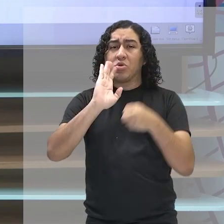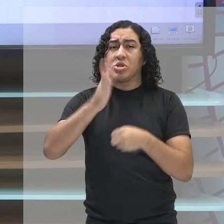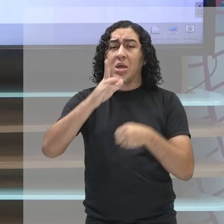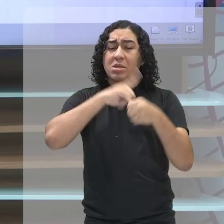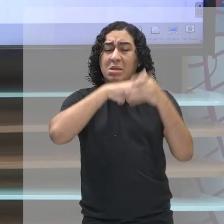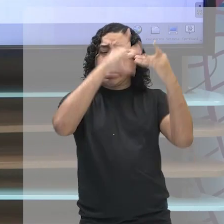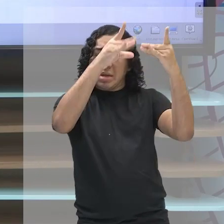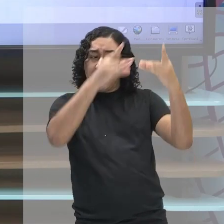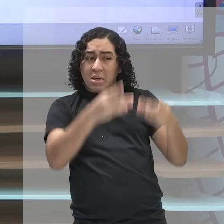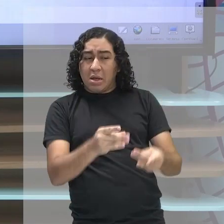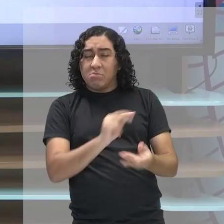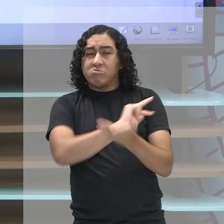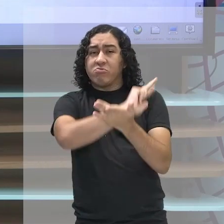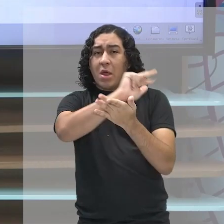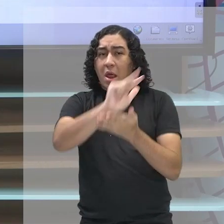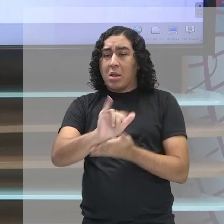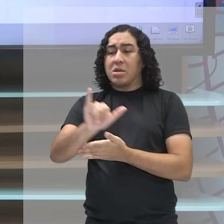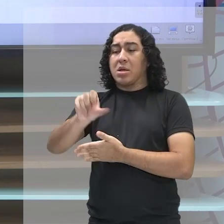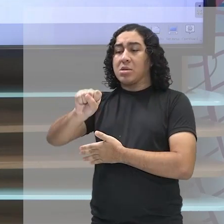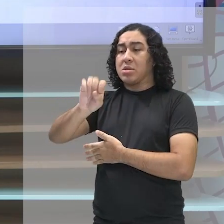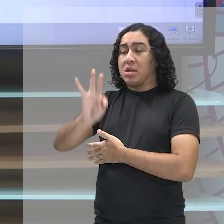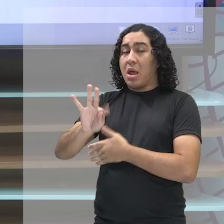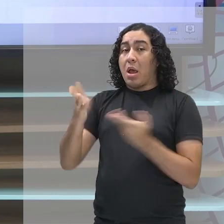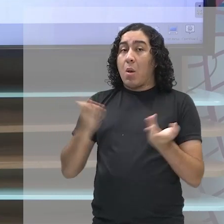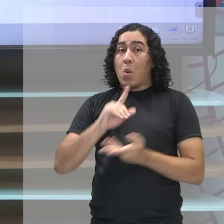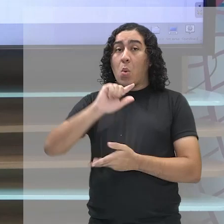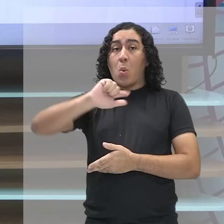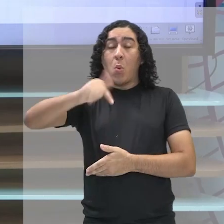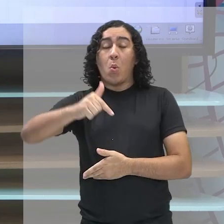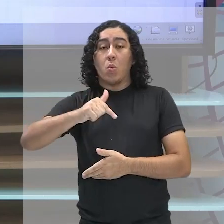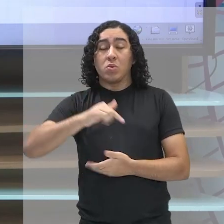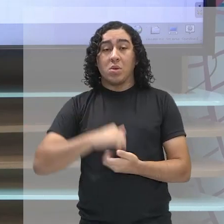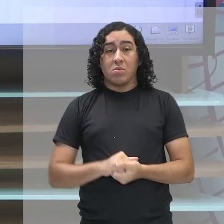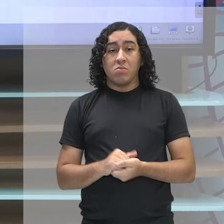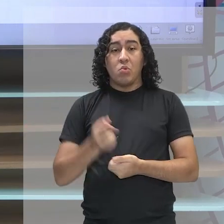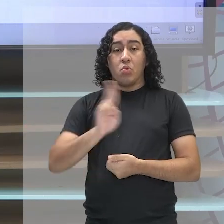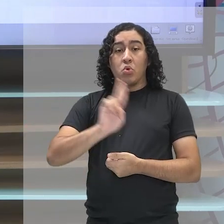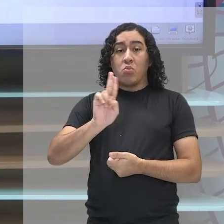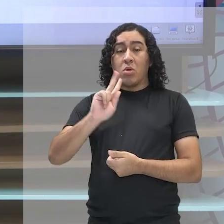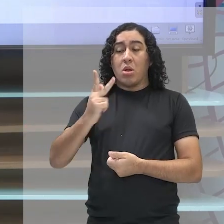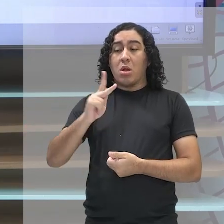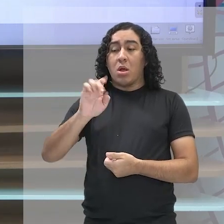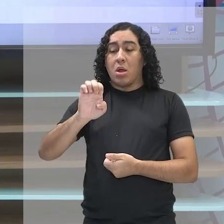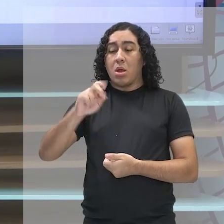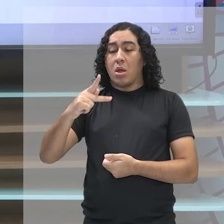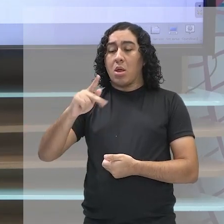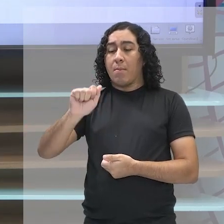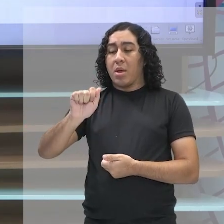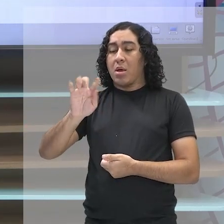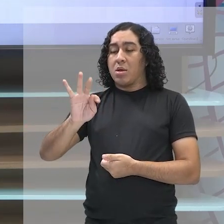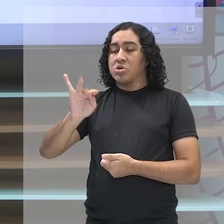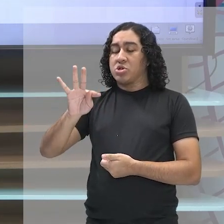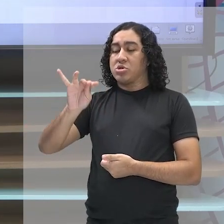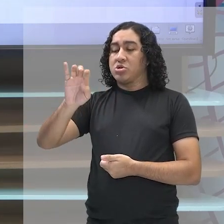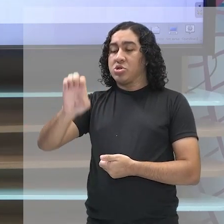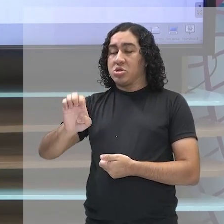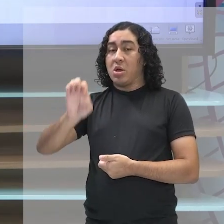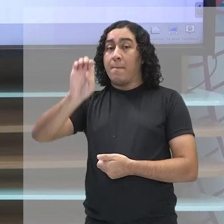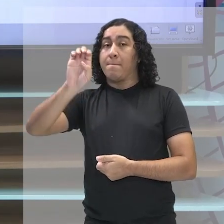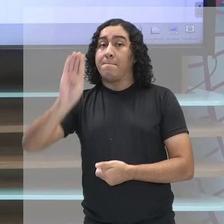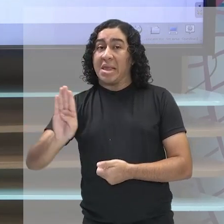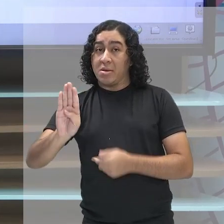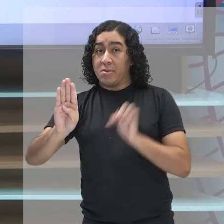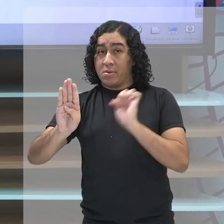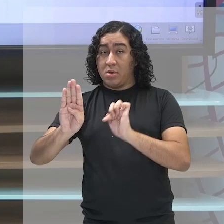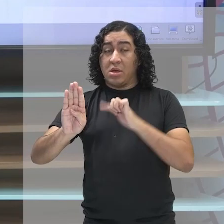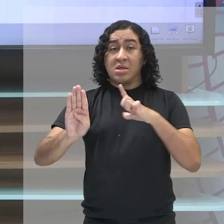quantidade de ISTs. A gente vai observar agora outra, né? Que é a hepatite B. São 5 tipos de hepatite e a gente tem